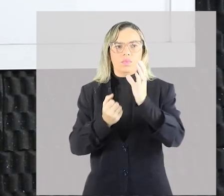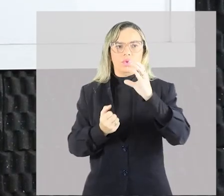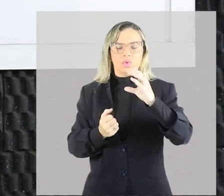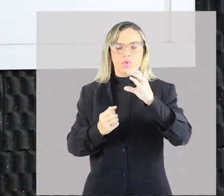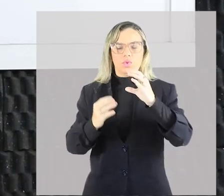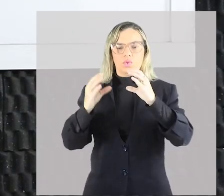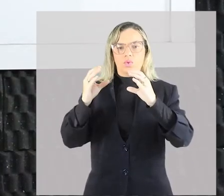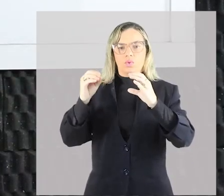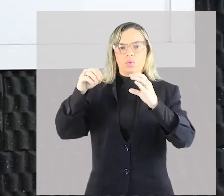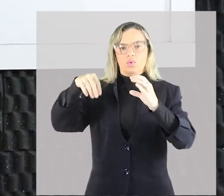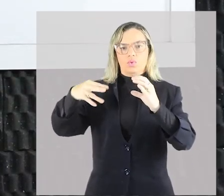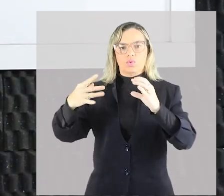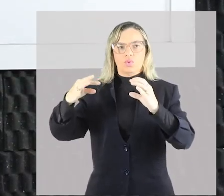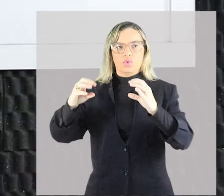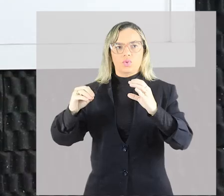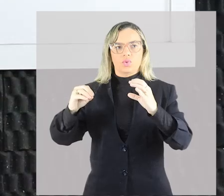contido.